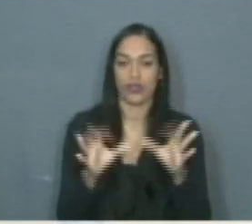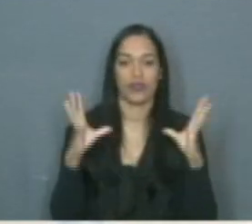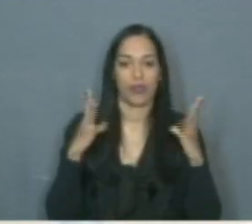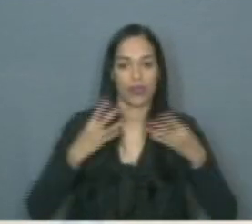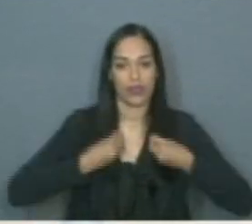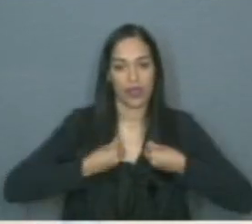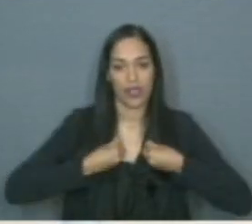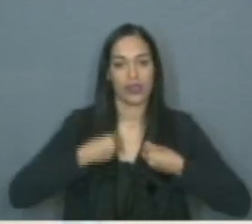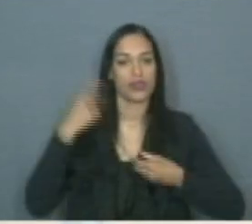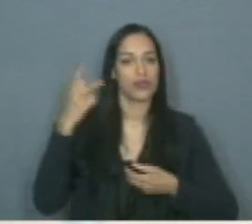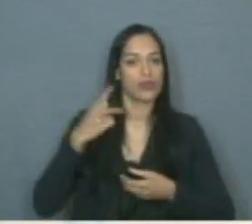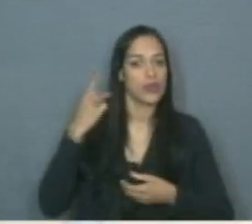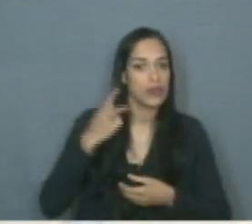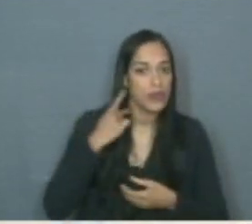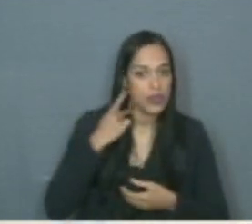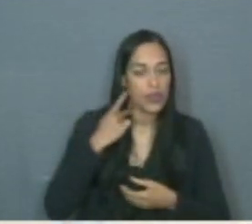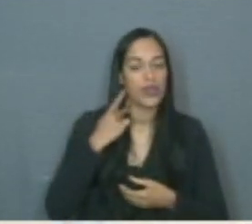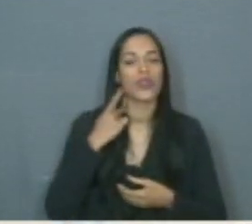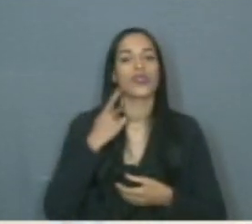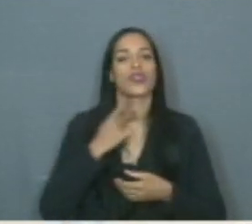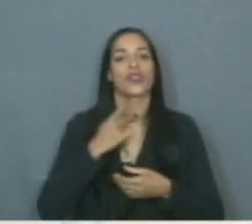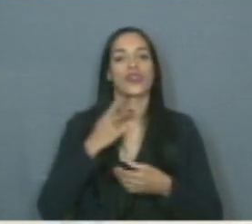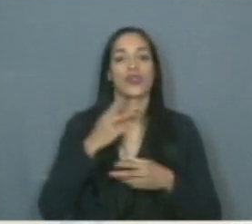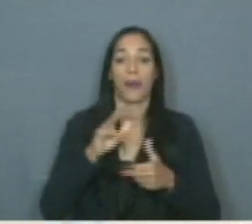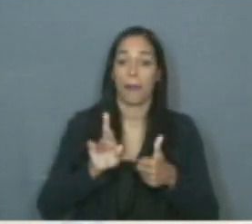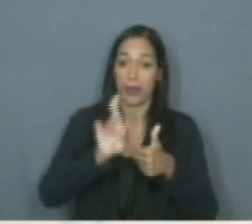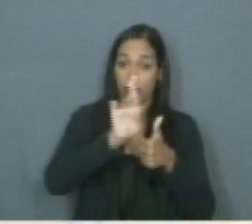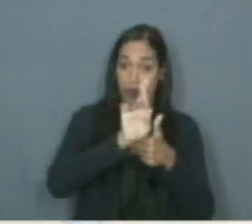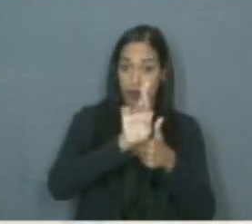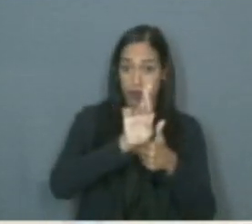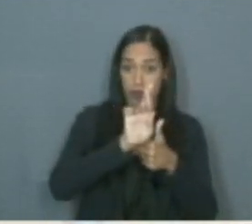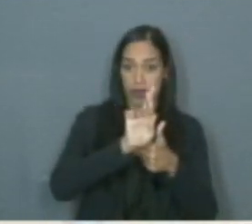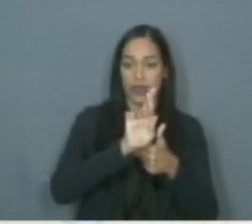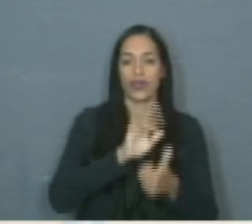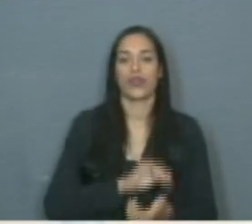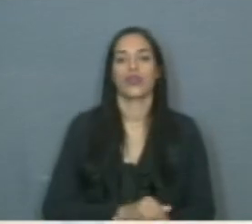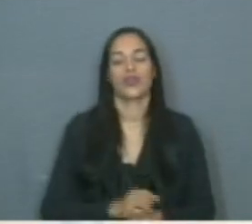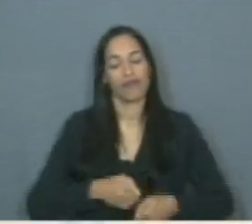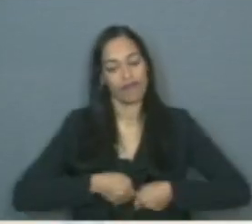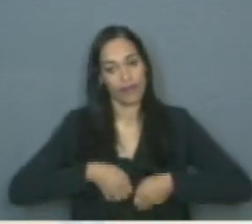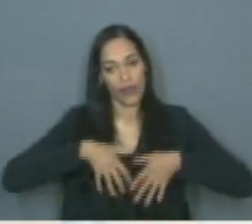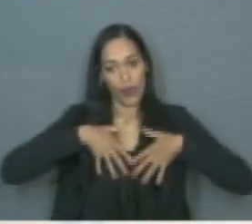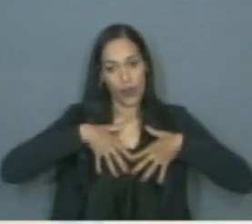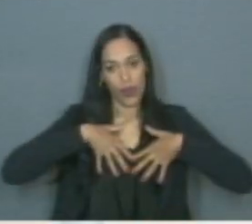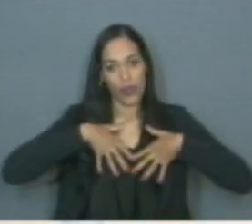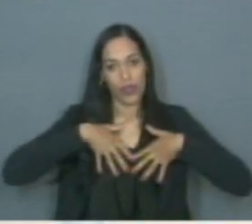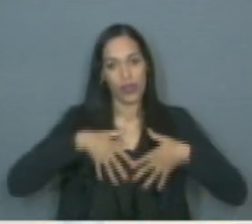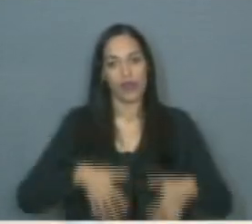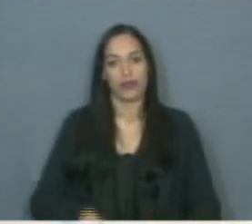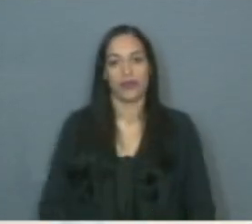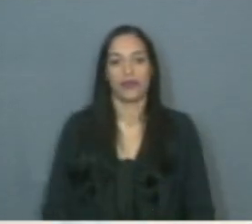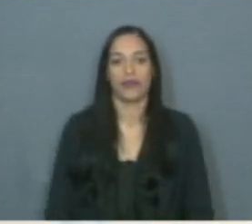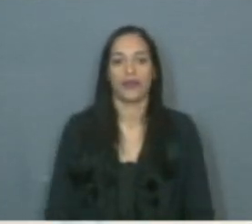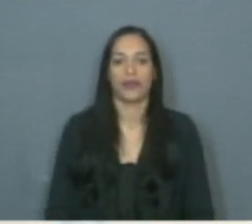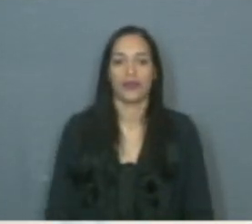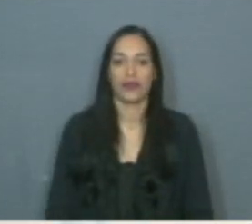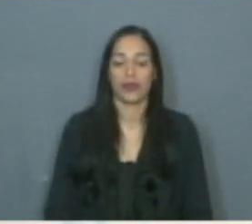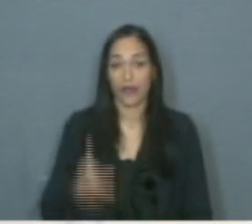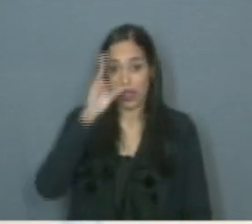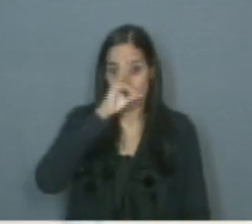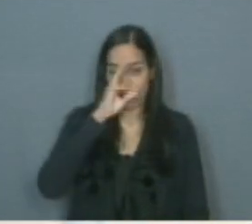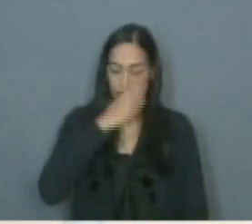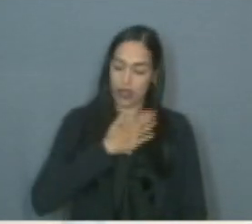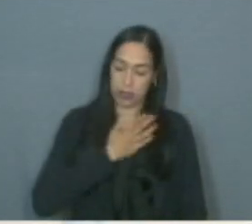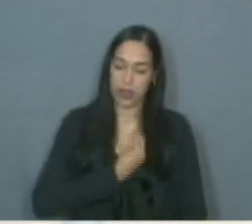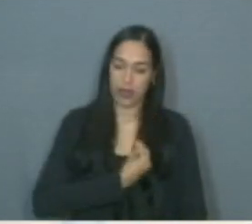juízas, promotores, promotoras, procuradores, procuradoras. Eu tenho tanto orgulho disso, dessa trajetória.